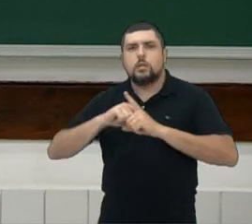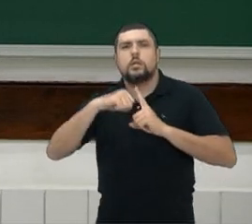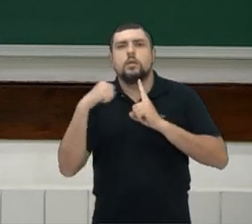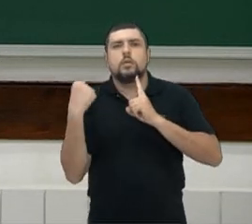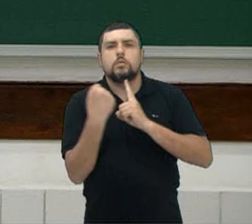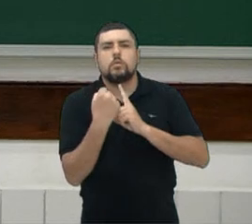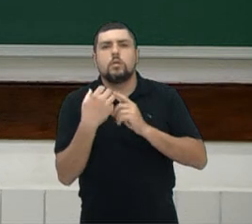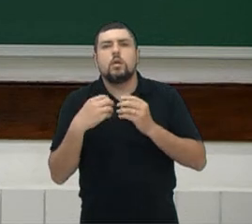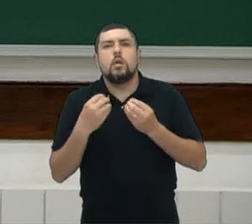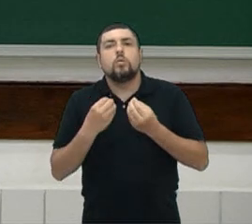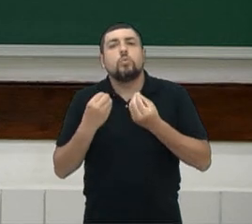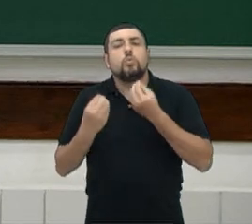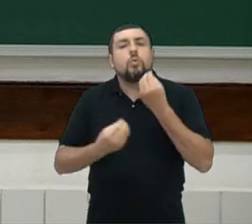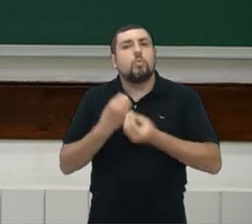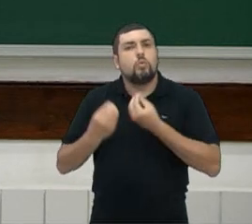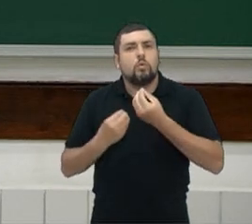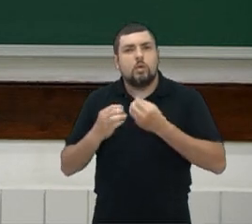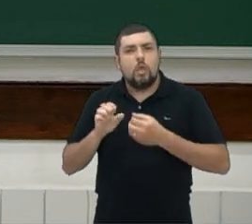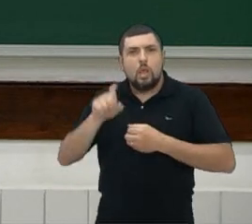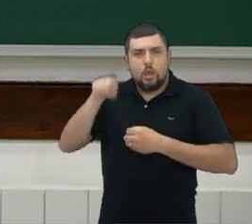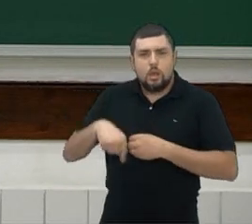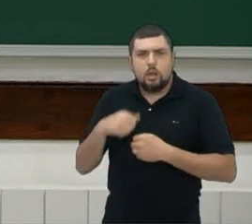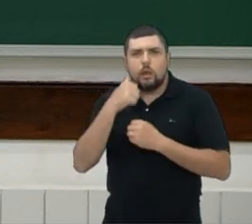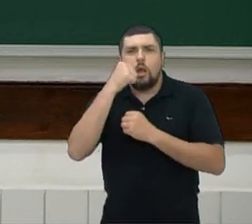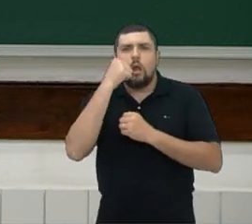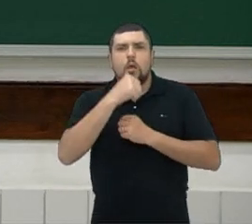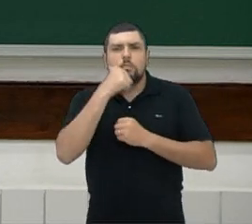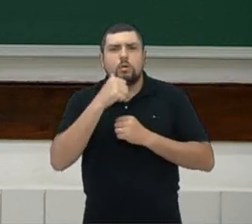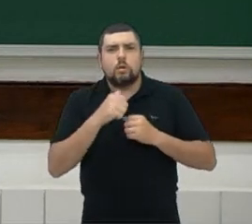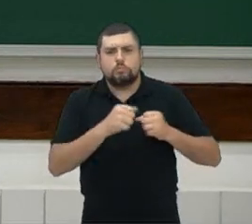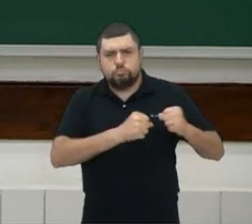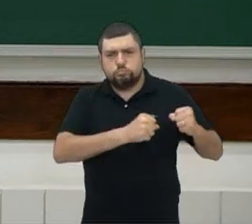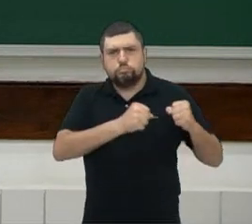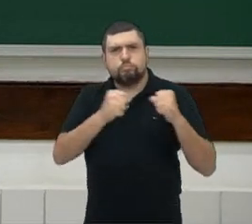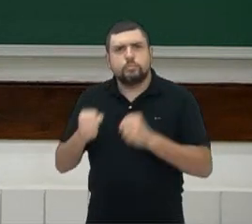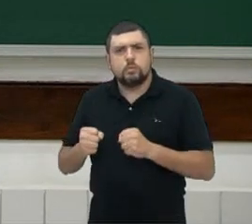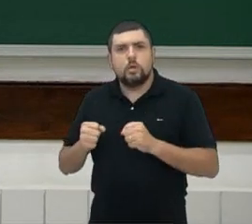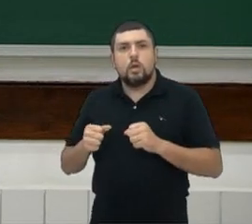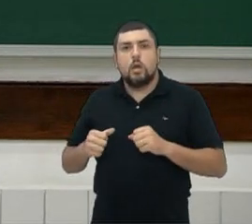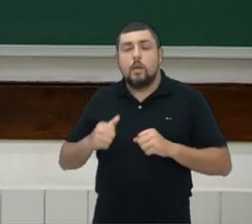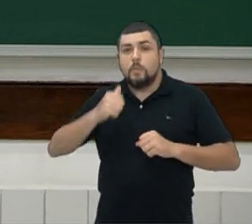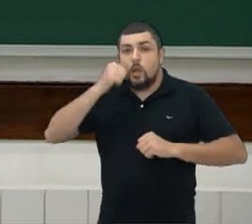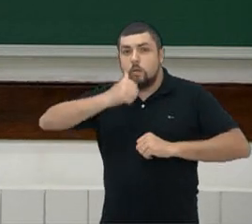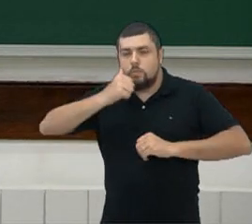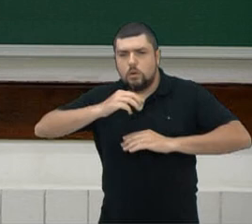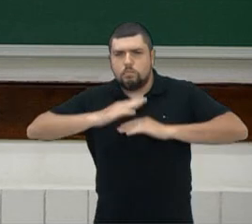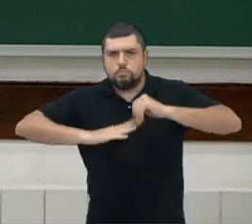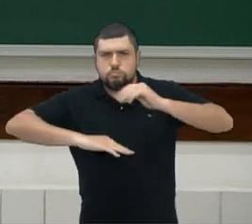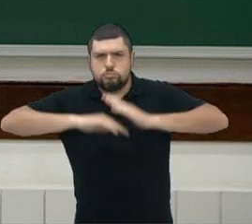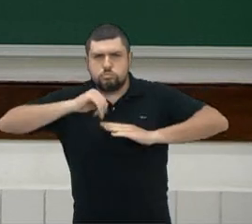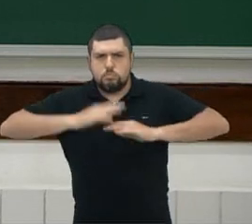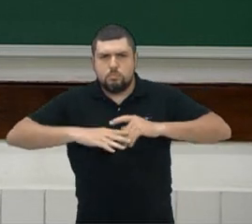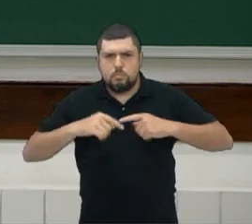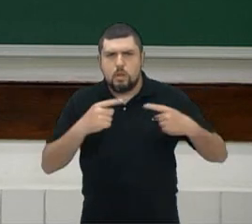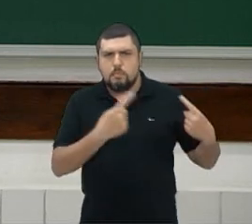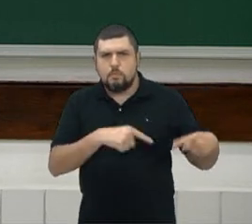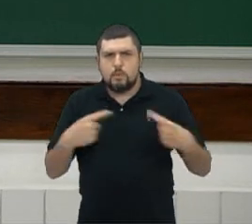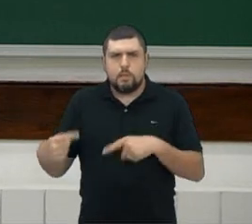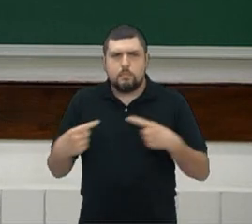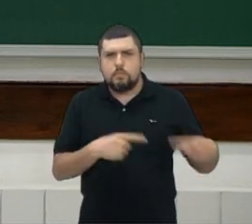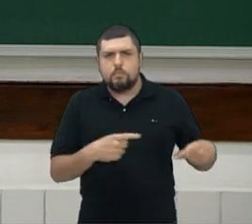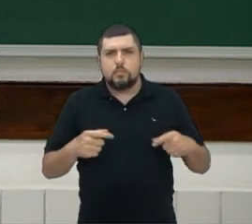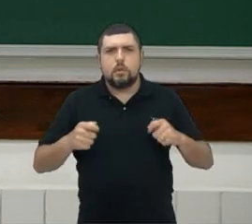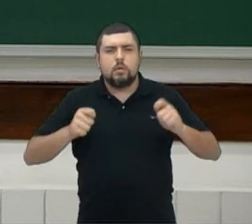Cushita está relacionada a esse poder da mulher na política, onde ela tinha uma habilidade de poder fazer alianças,